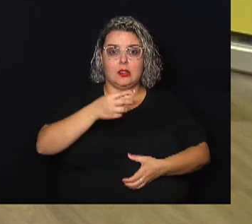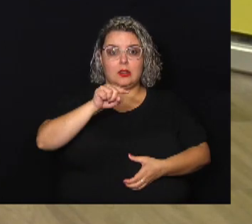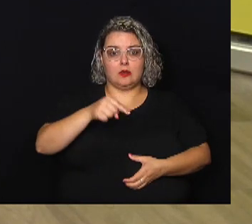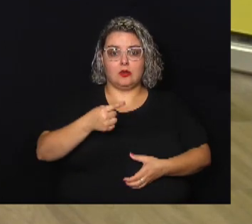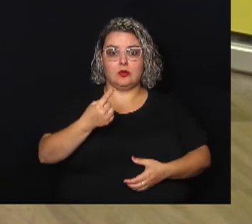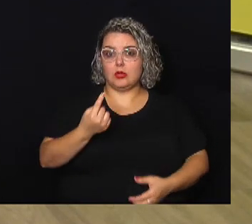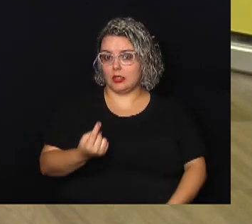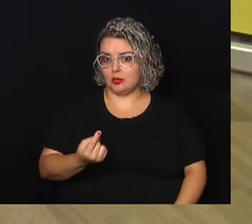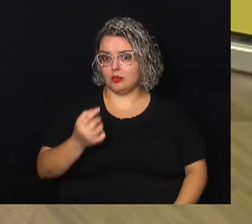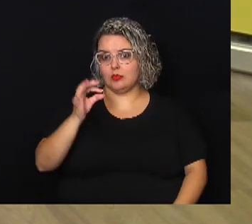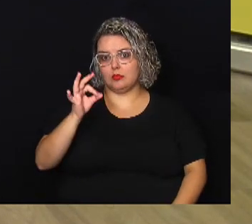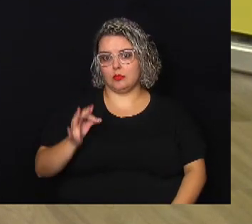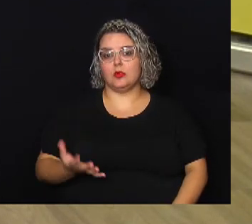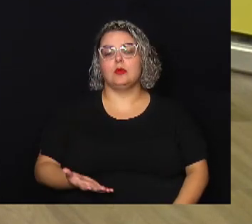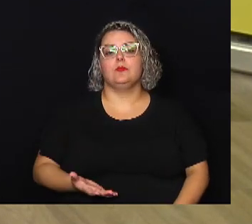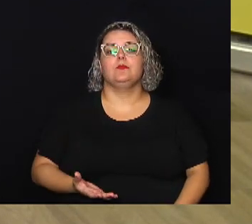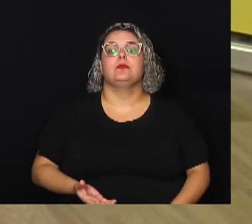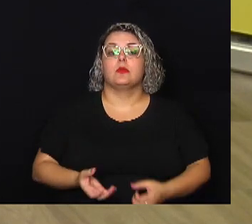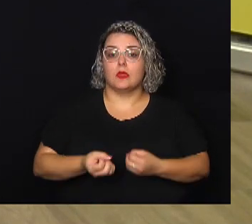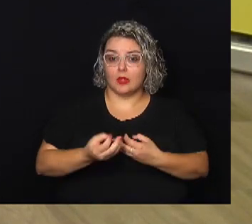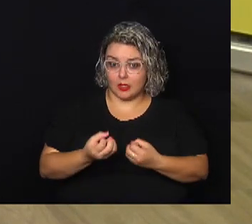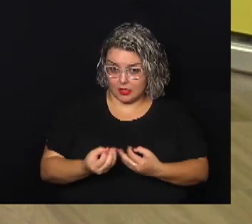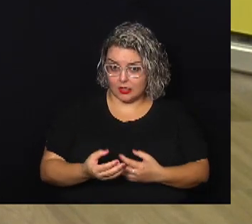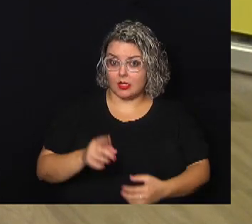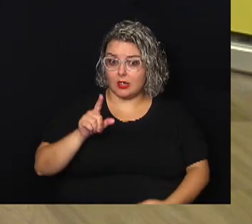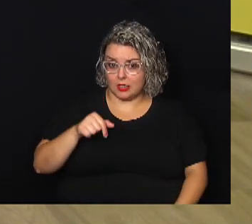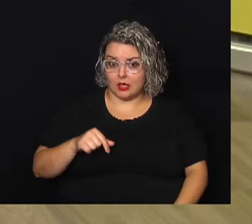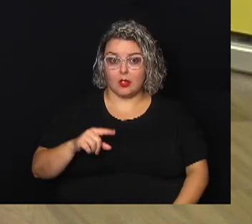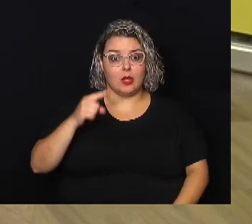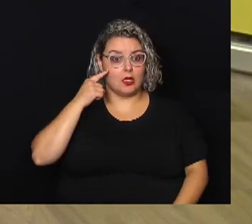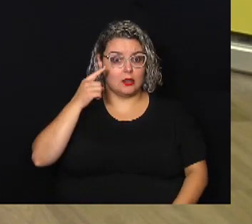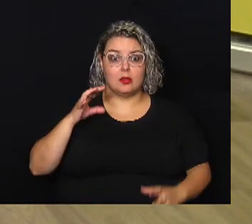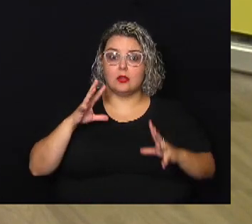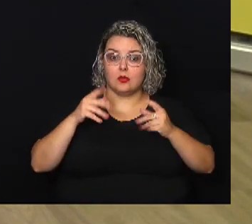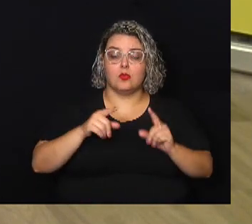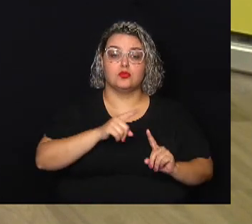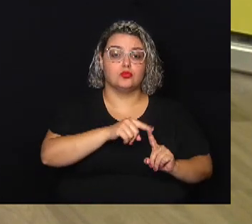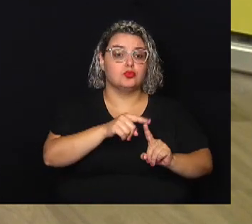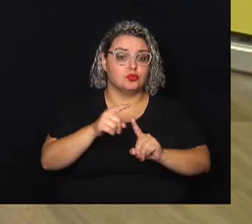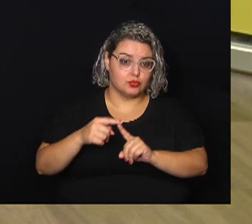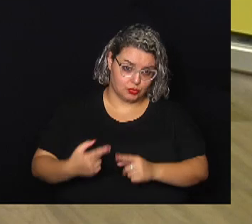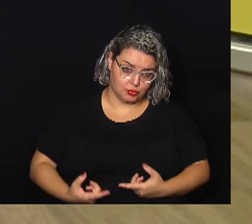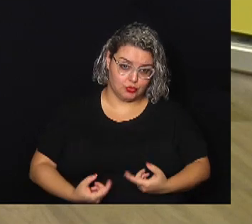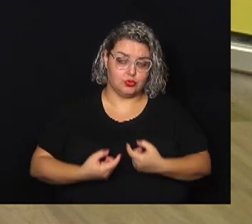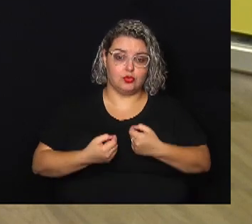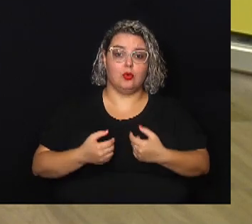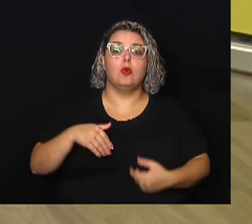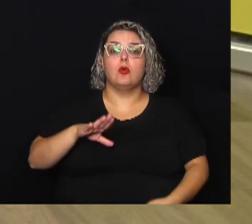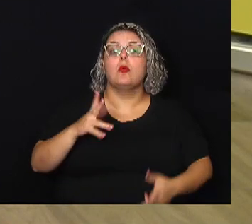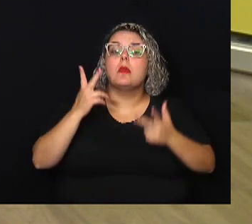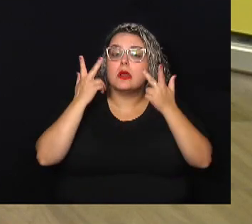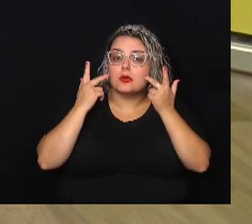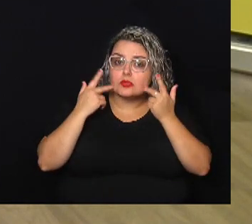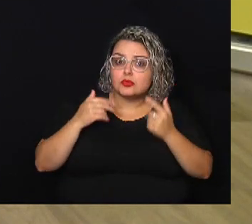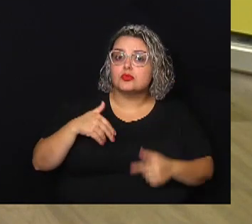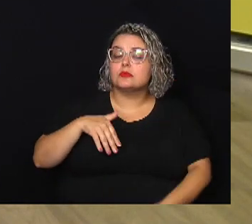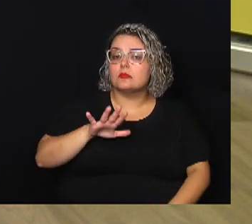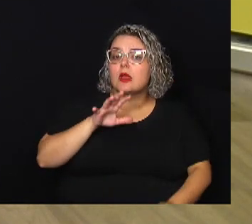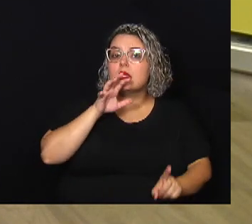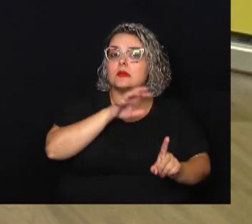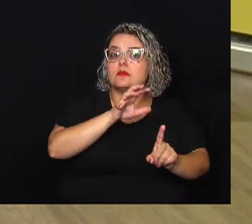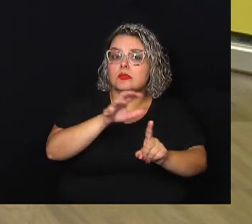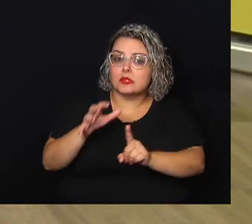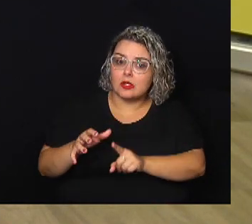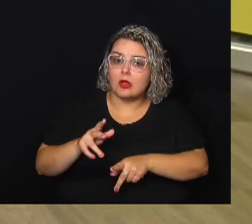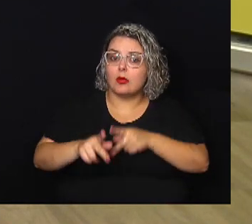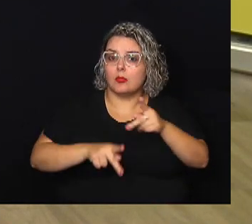3,1%. Esses dados aqui são os gerais, né? Os tipos de cânceres os mais comuns, né? Os que mais afetam a população,